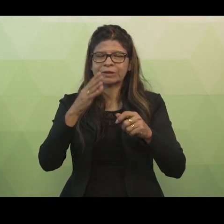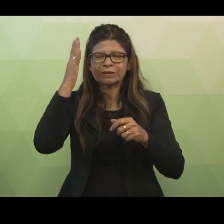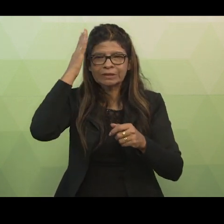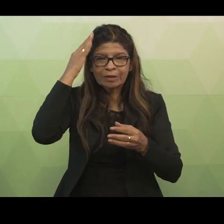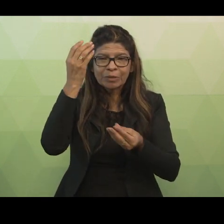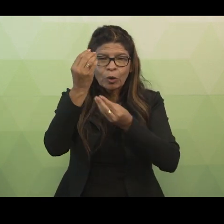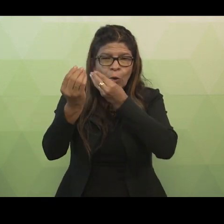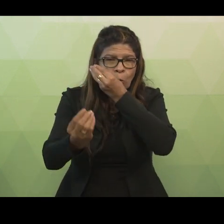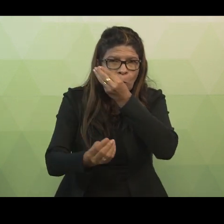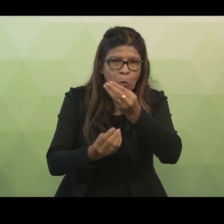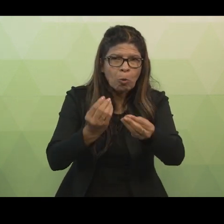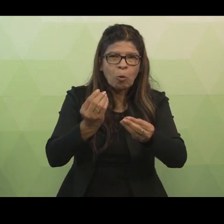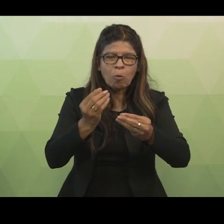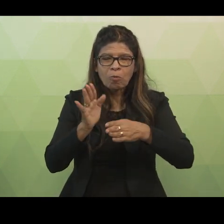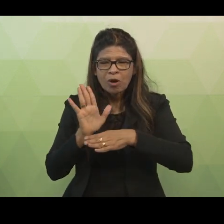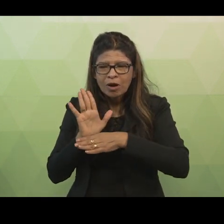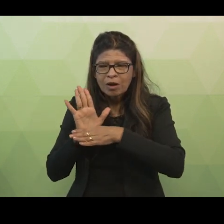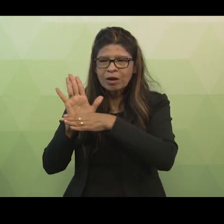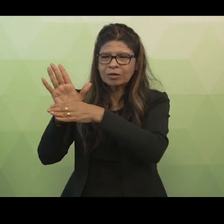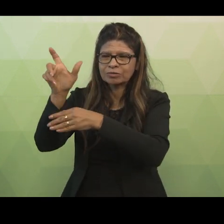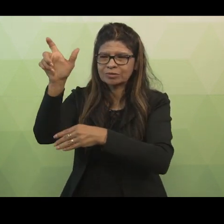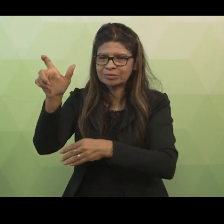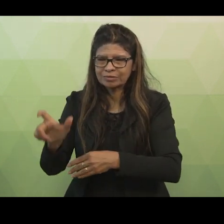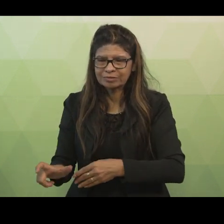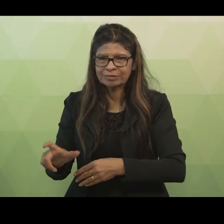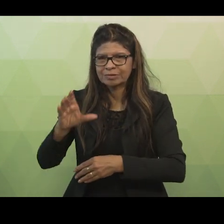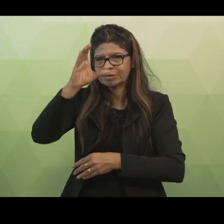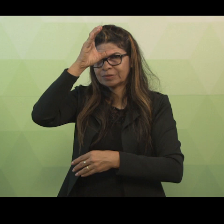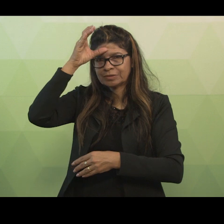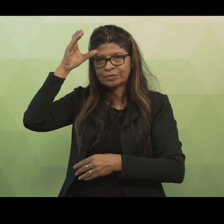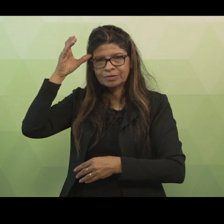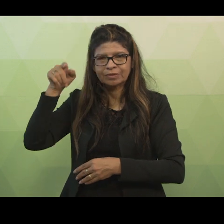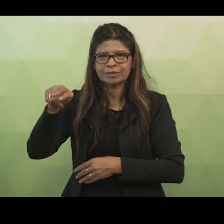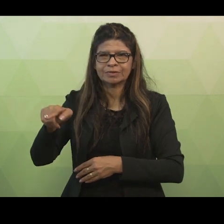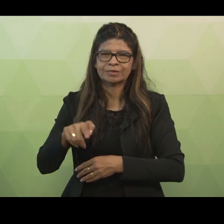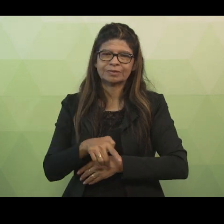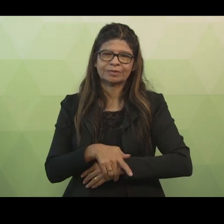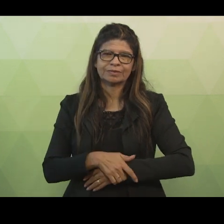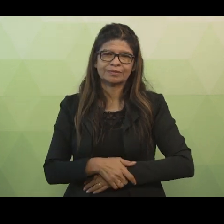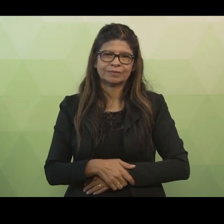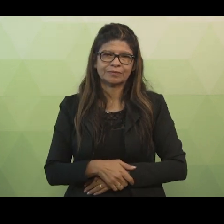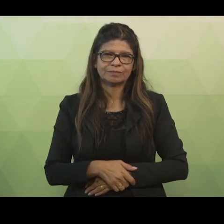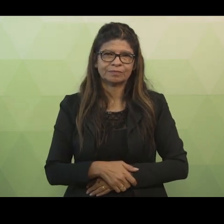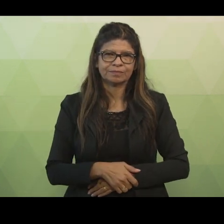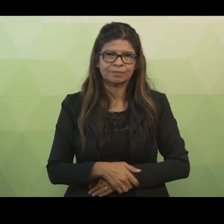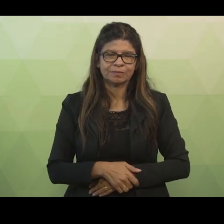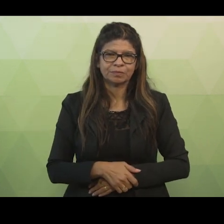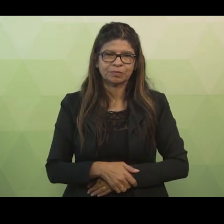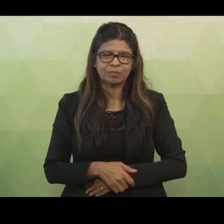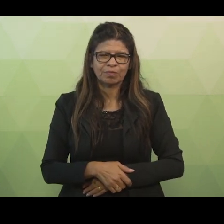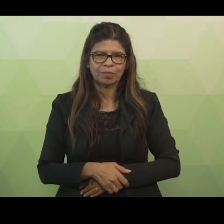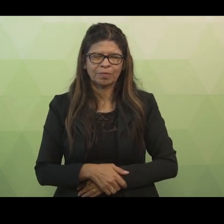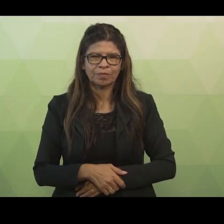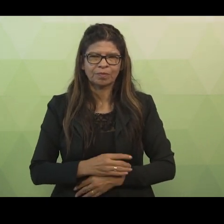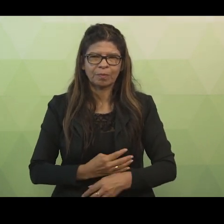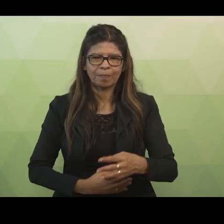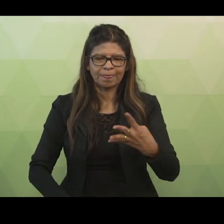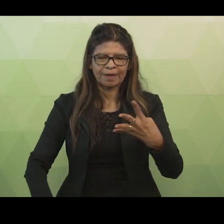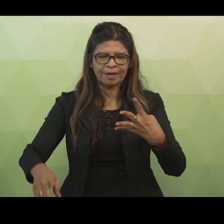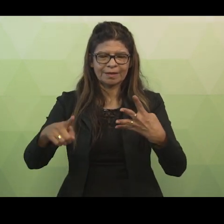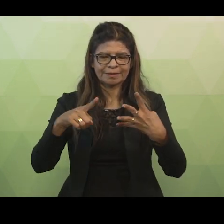o sistema envia uma mensagem ao banco de dados, que irá buscar as informações que constam sobre o empréstimo daquele